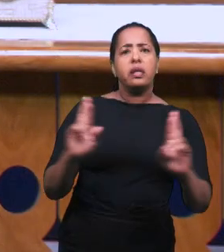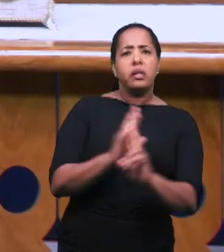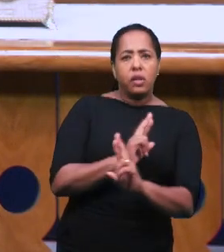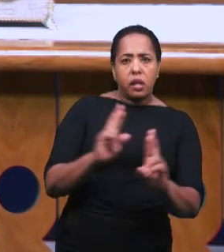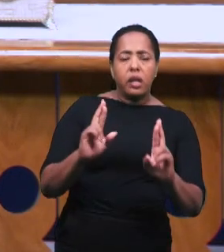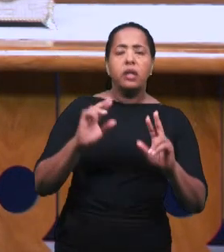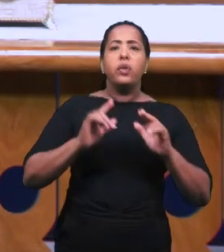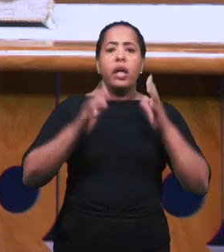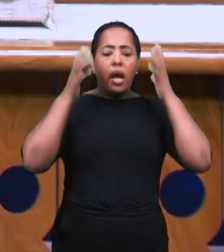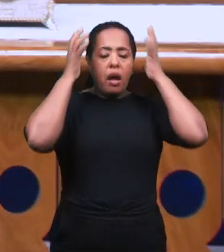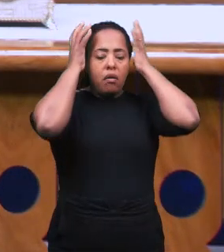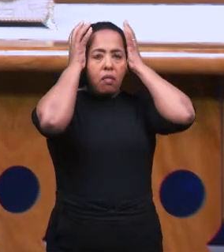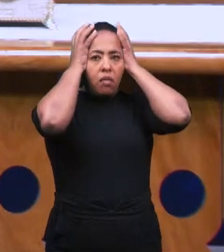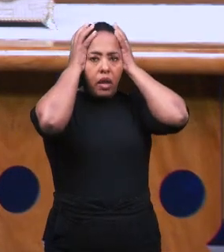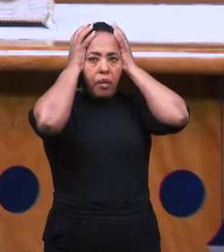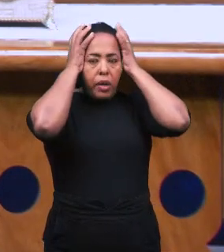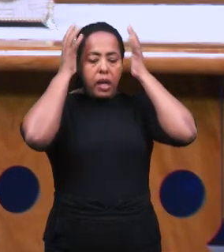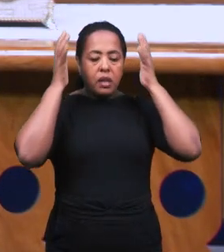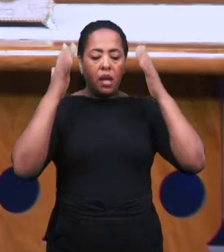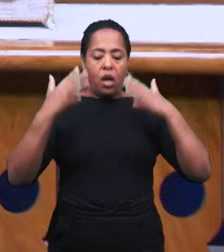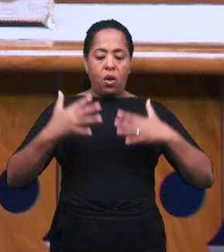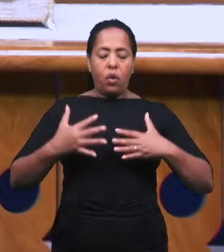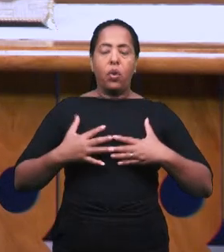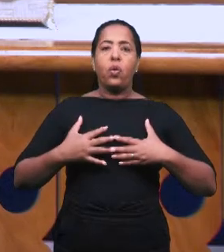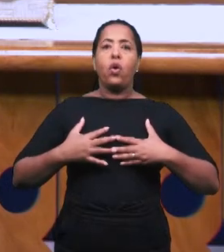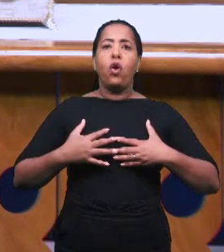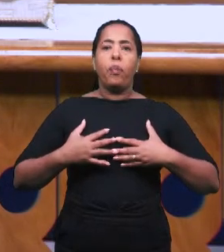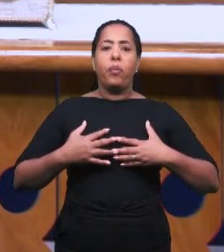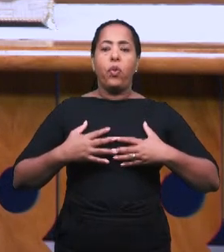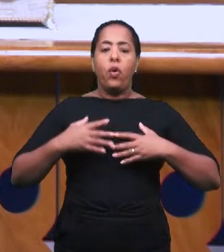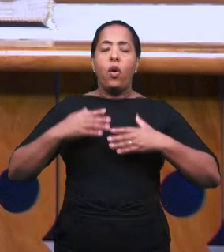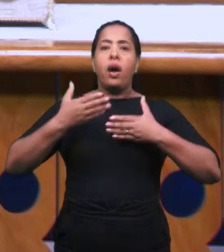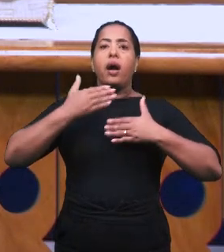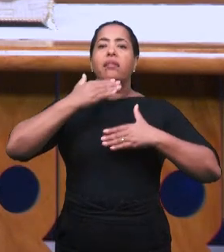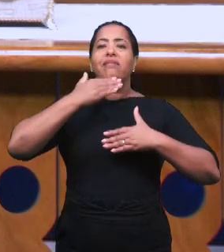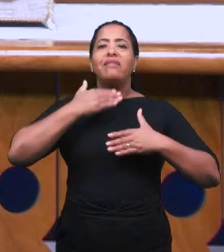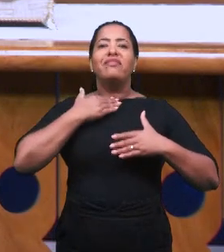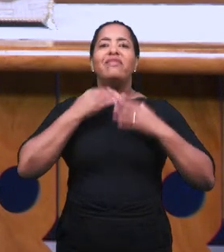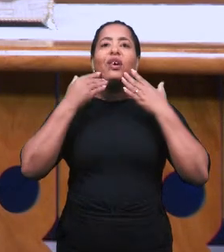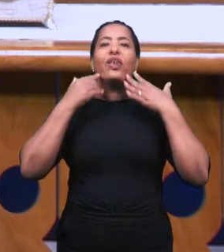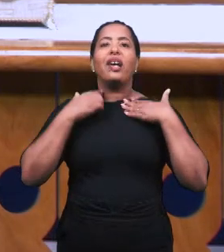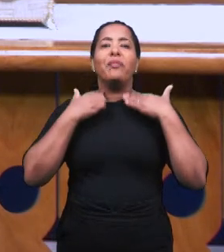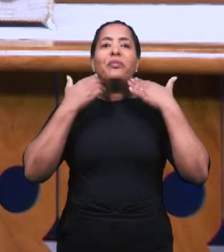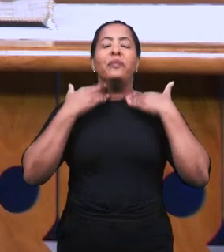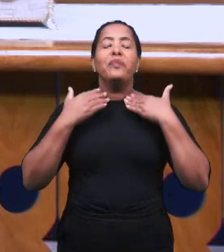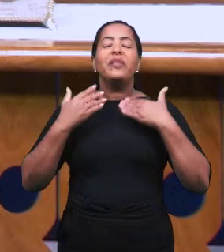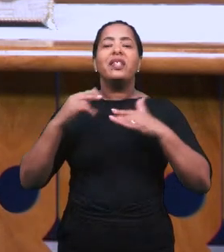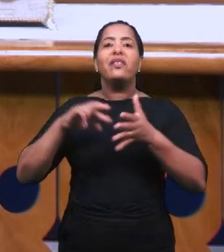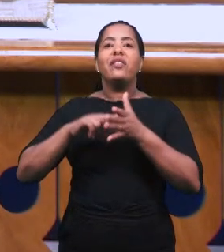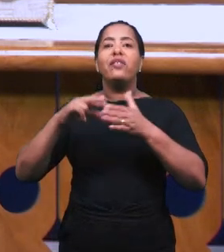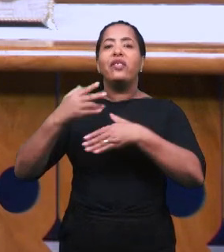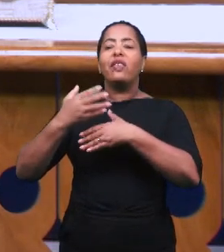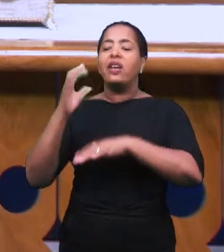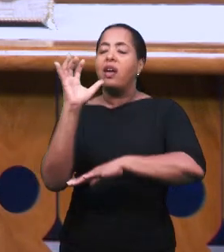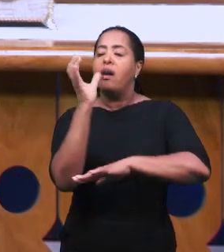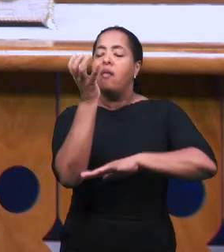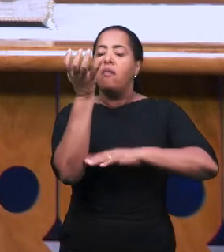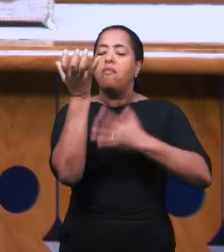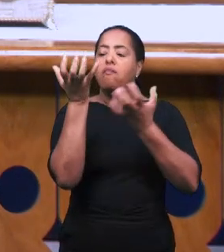cabeça com o corpo está o pescoço. Então, o pescoço é a torre de Davi. Nela estão